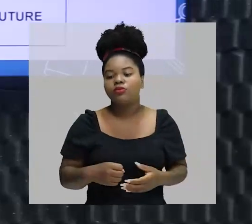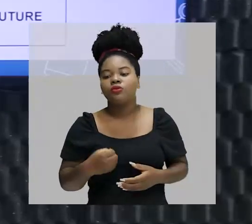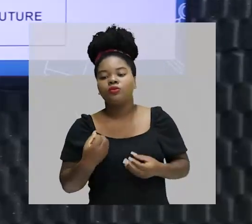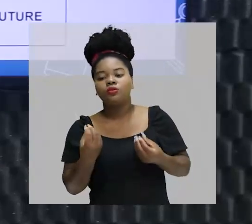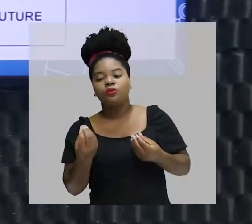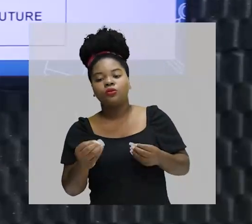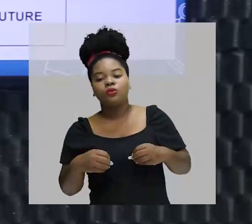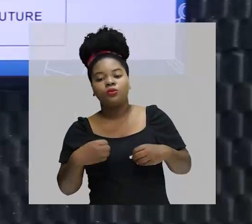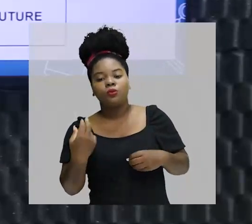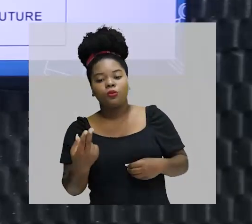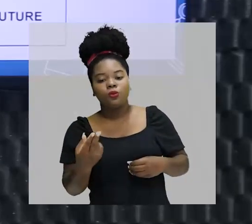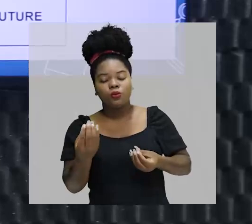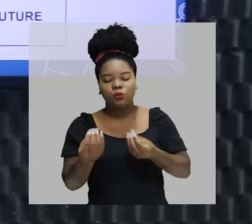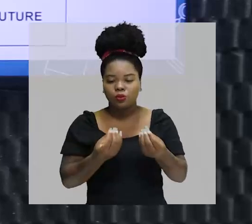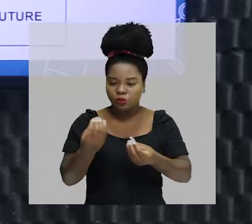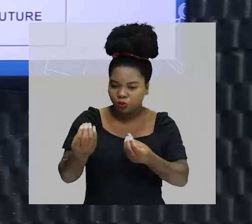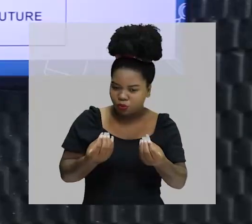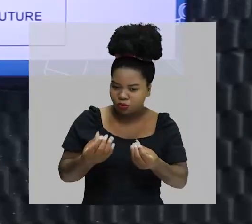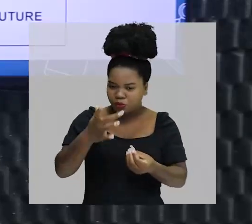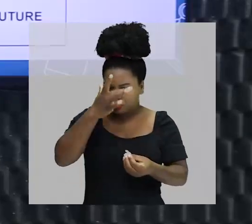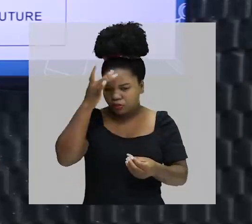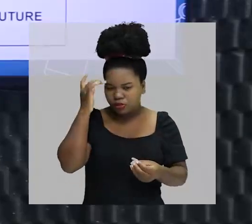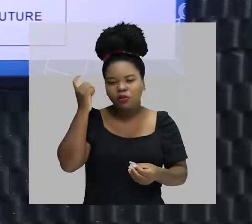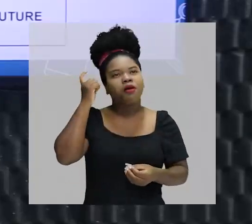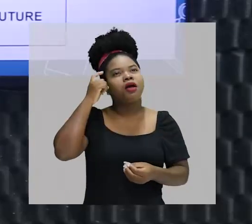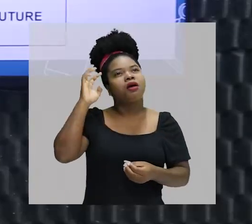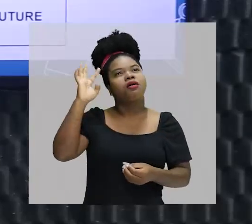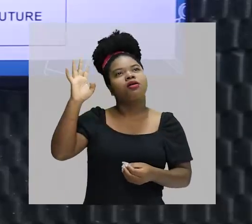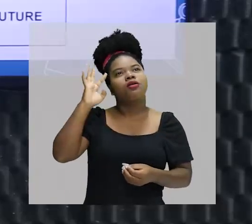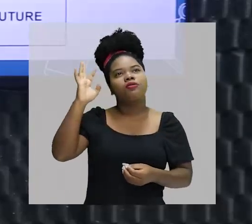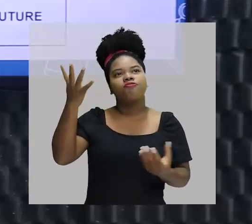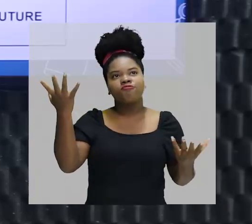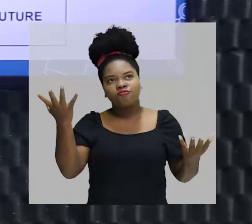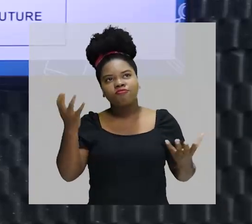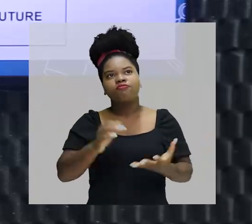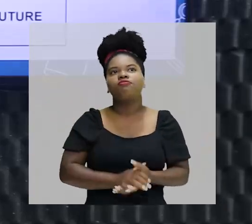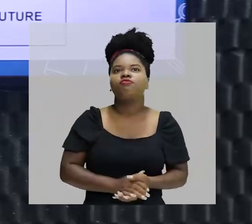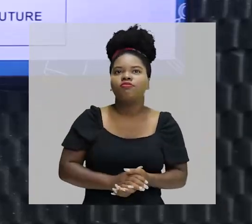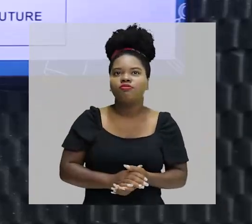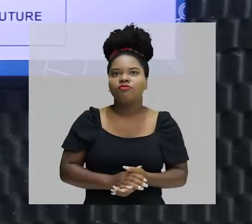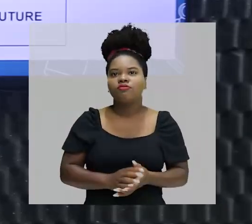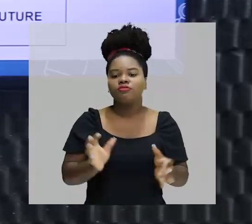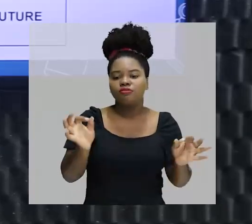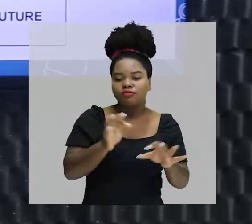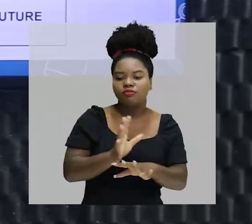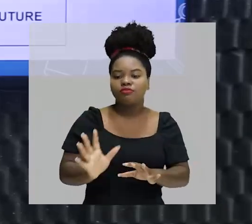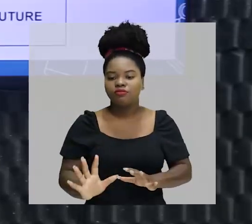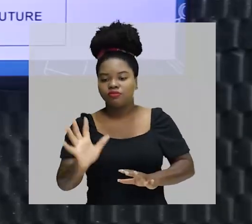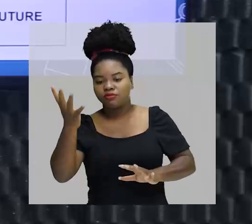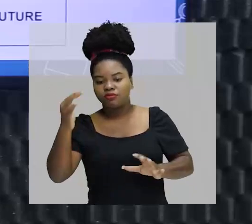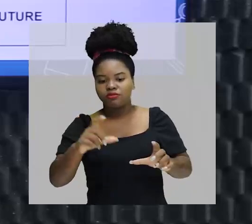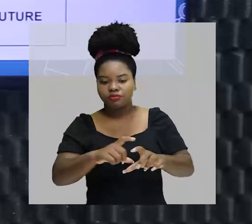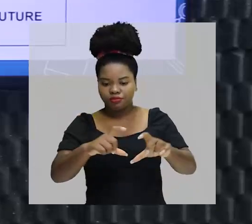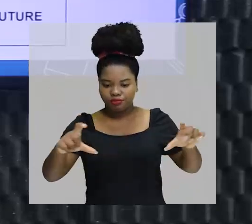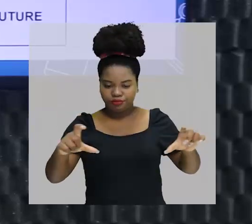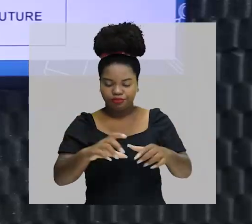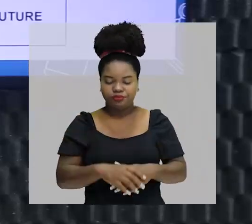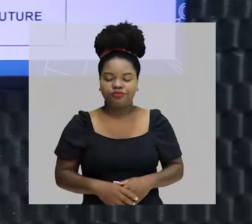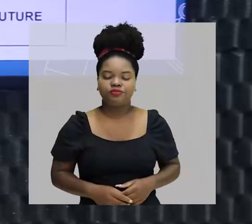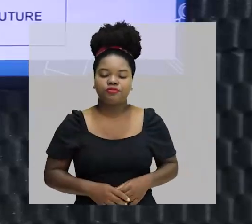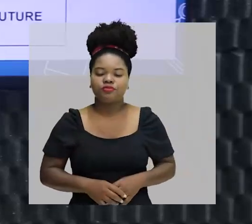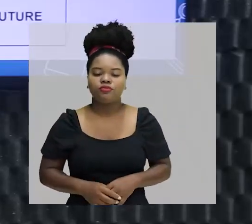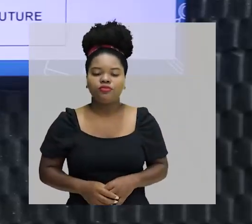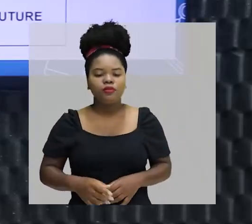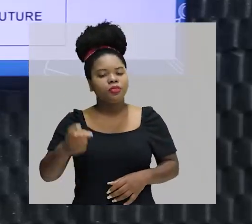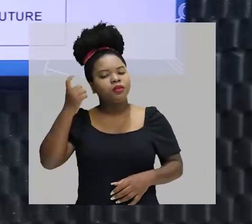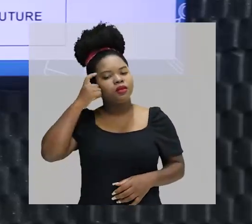planeja realizar essa ação, falando de algo que existiu ou algo que aconteceu ou que ainda acontecerá. Quando